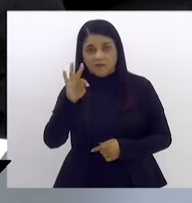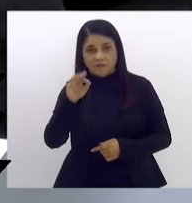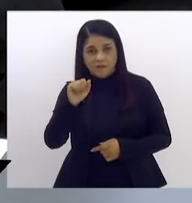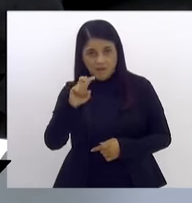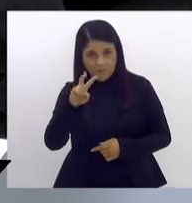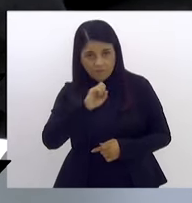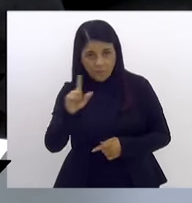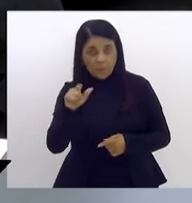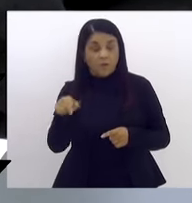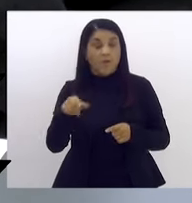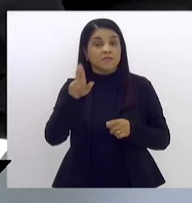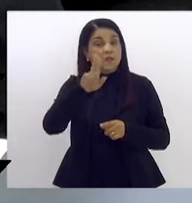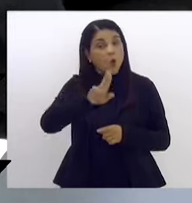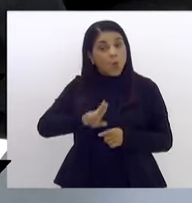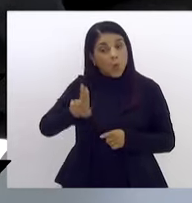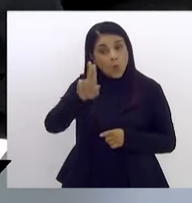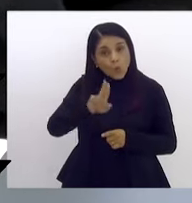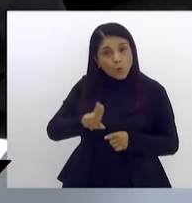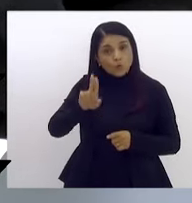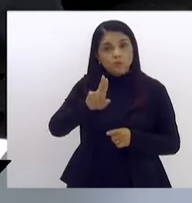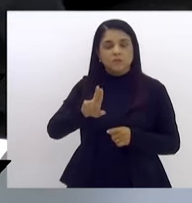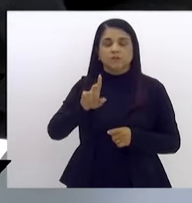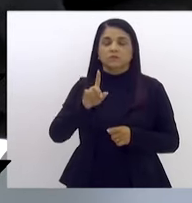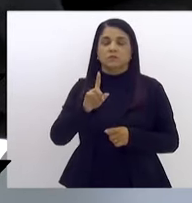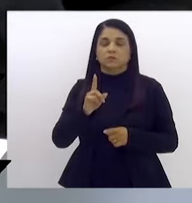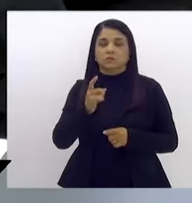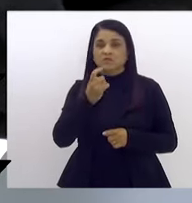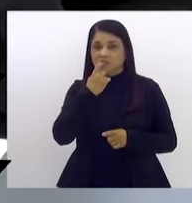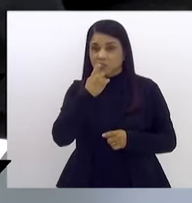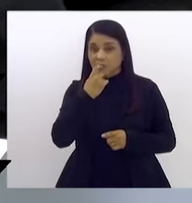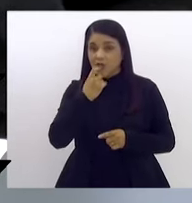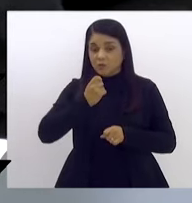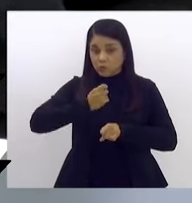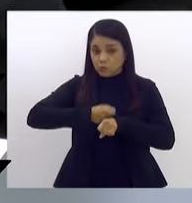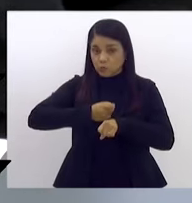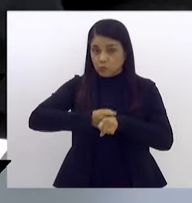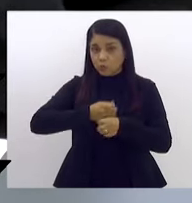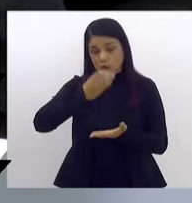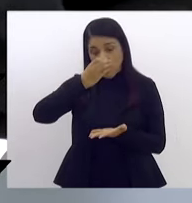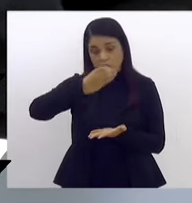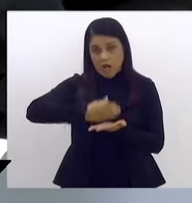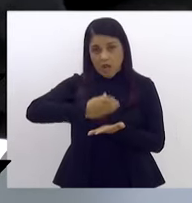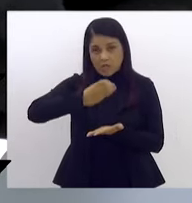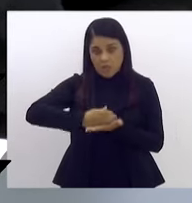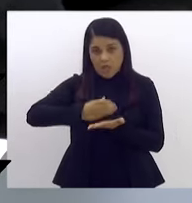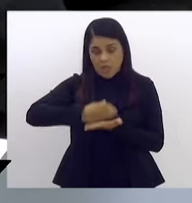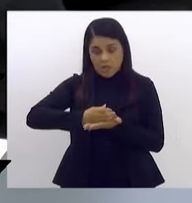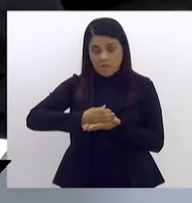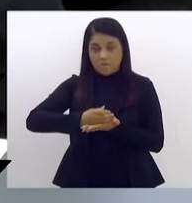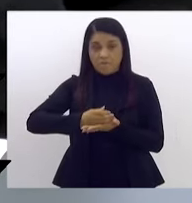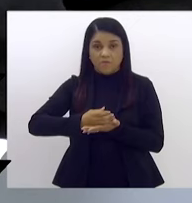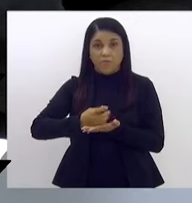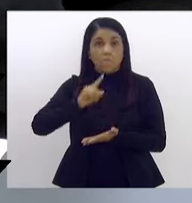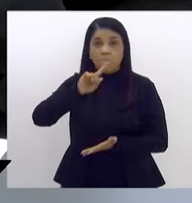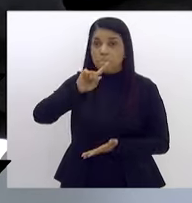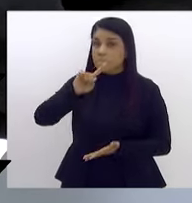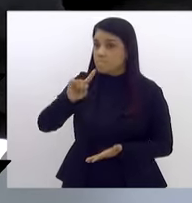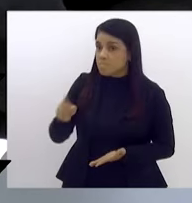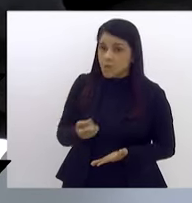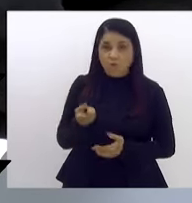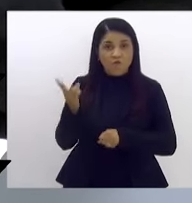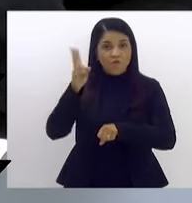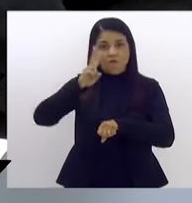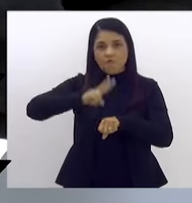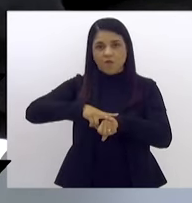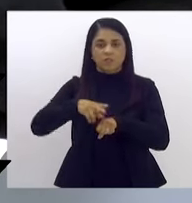plástico que é a utilização não descartável é completamente diferente eu tenho uma caneca que eu vou usar 1000 vezes que vai ficar três anos eu